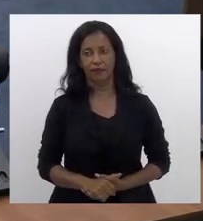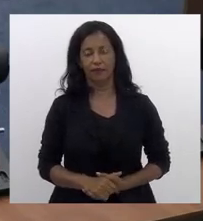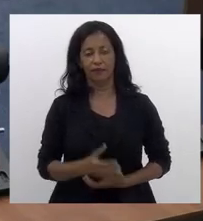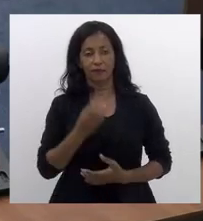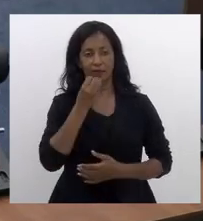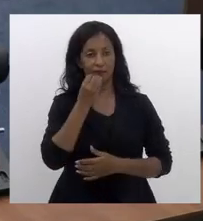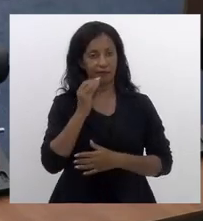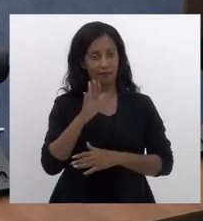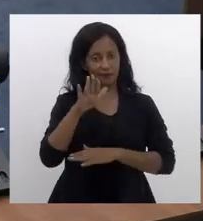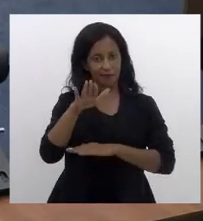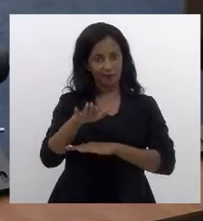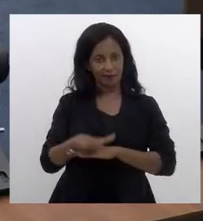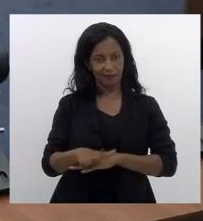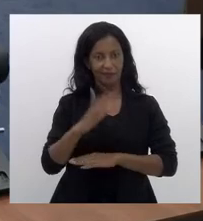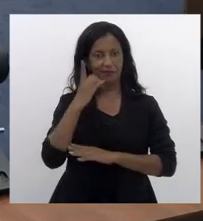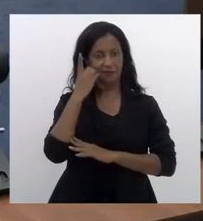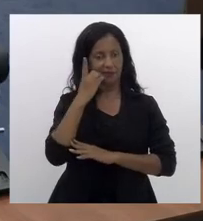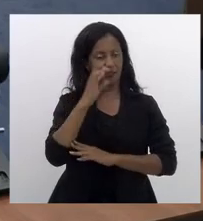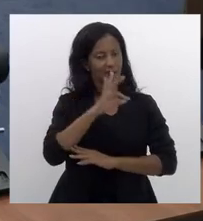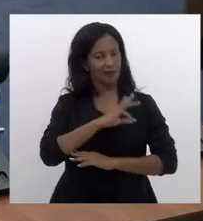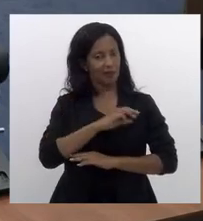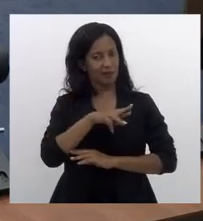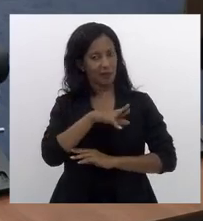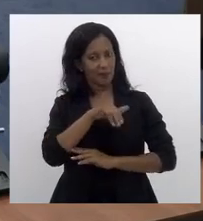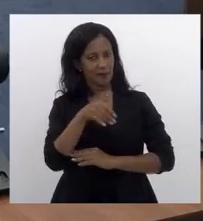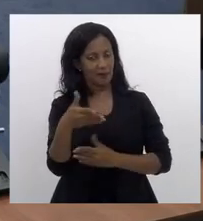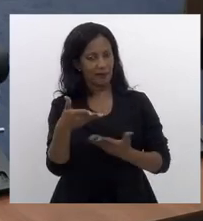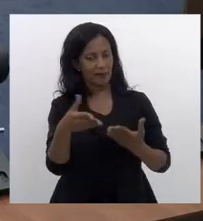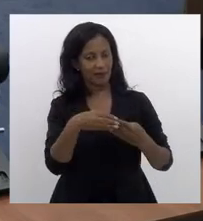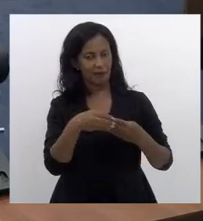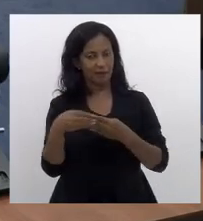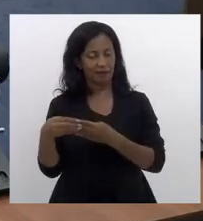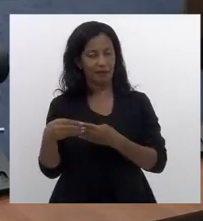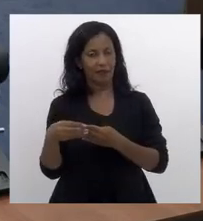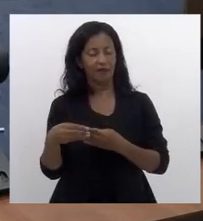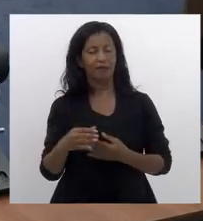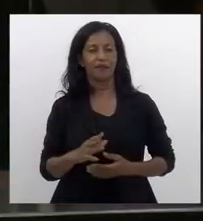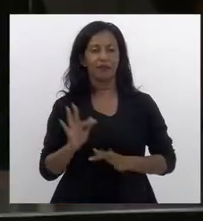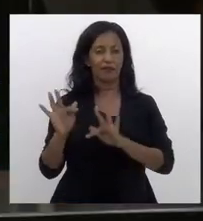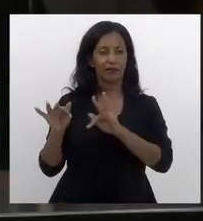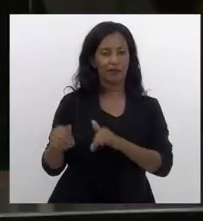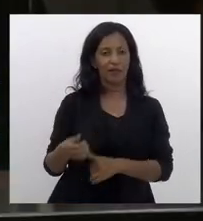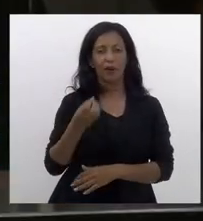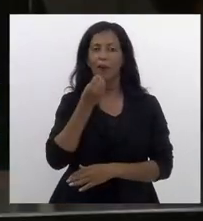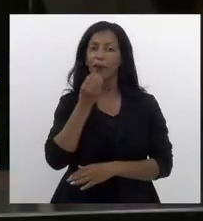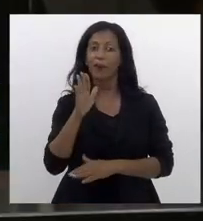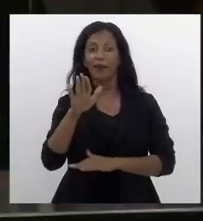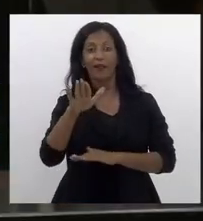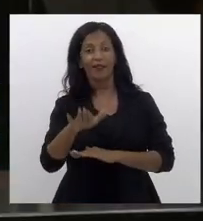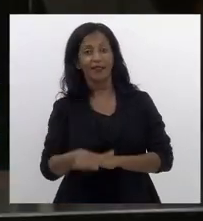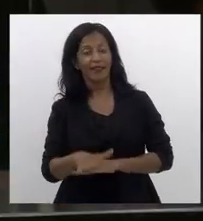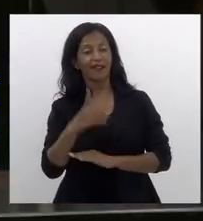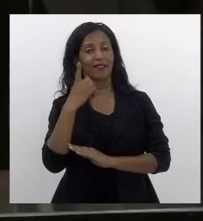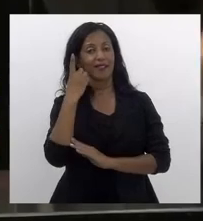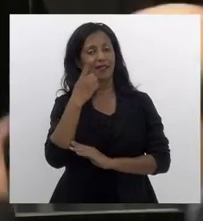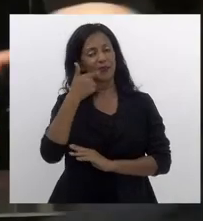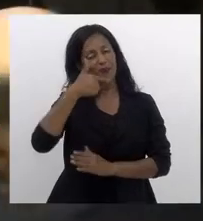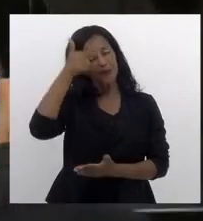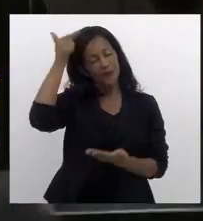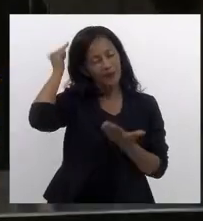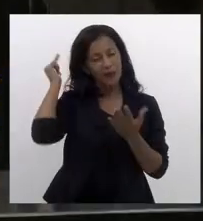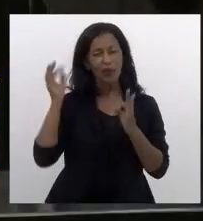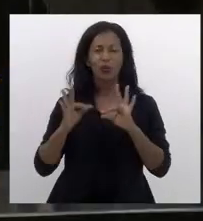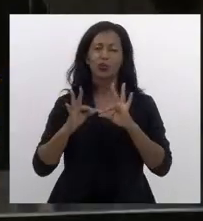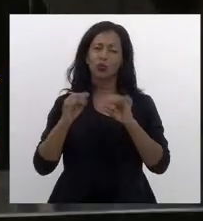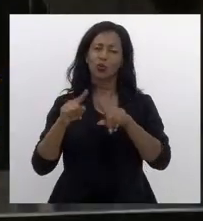Boa tarde, deputada Marta Rocha, que está presidindo o expediente final. Boa tarde, deputado Luiz Paulo,